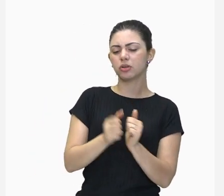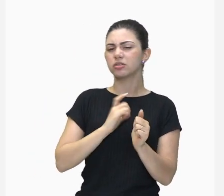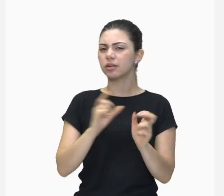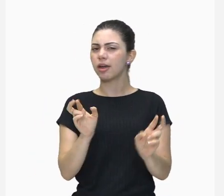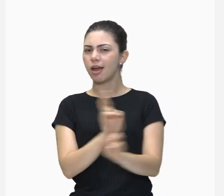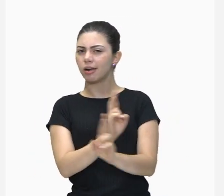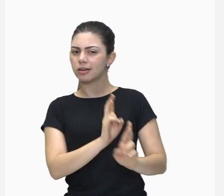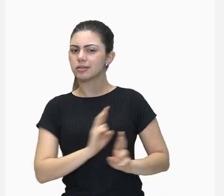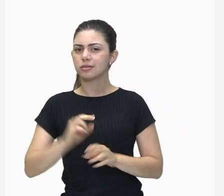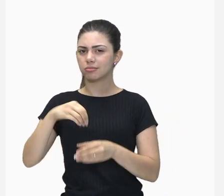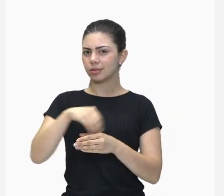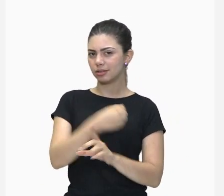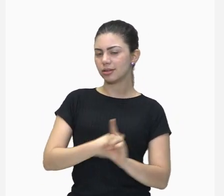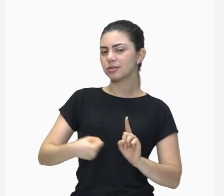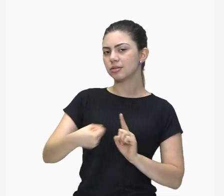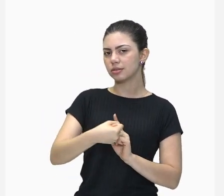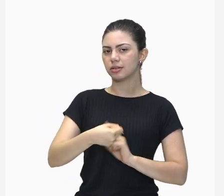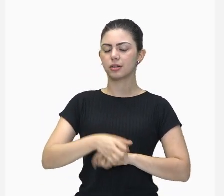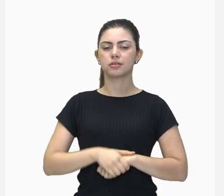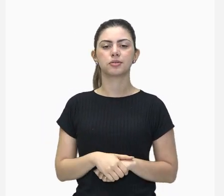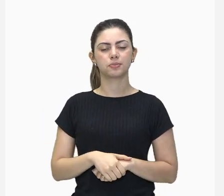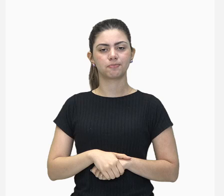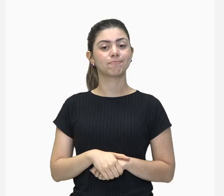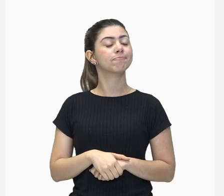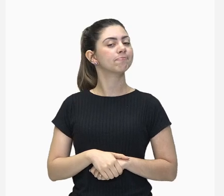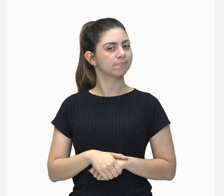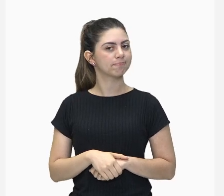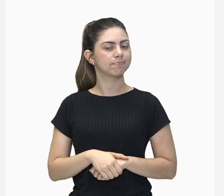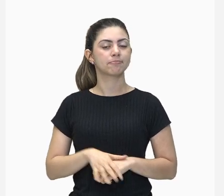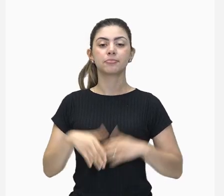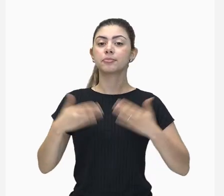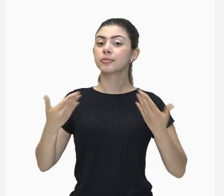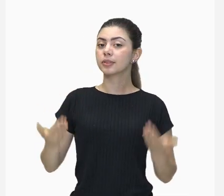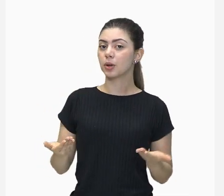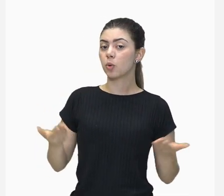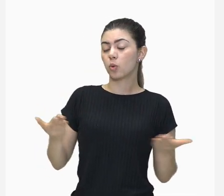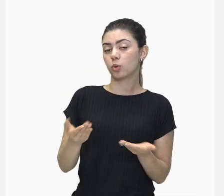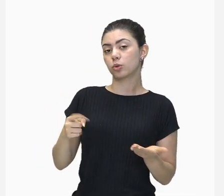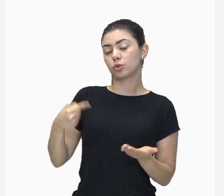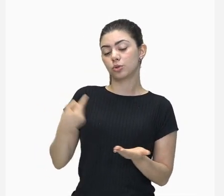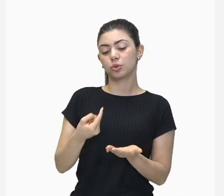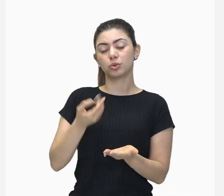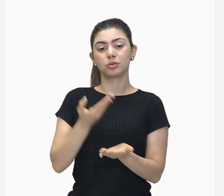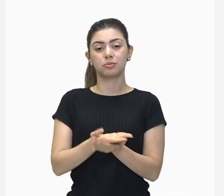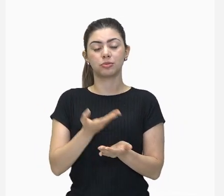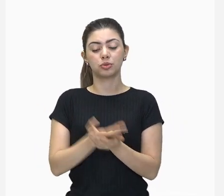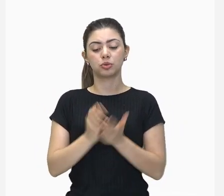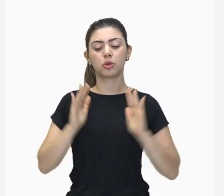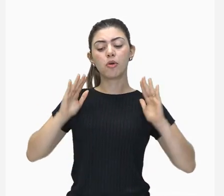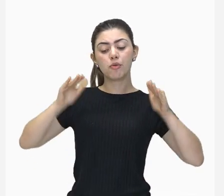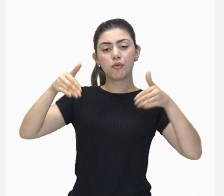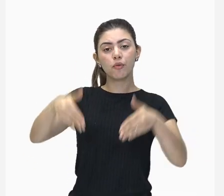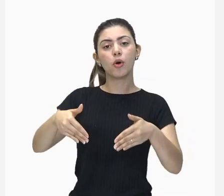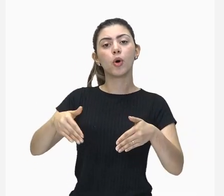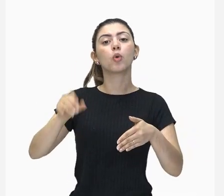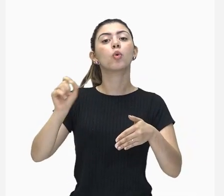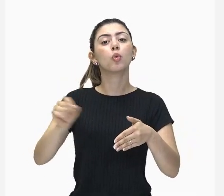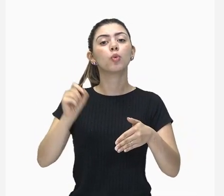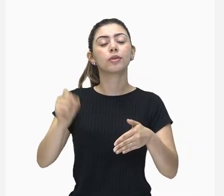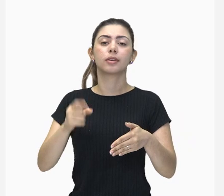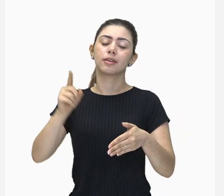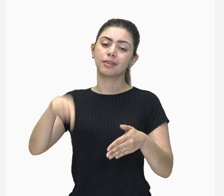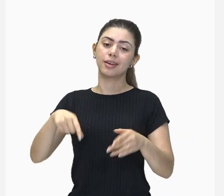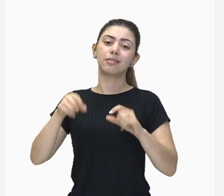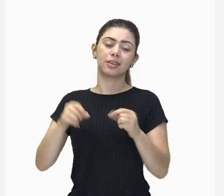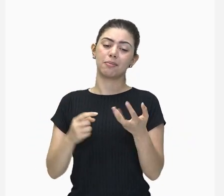vida em sociedade. Então, gente, hoje a nossa aula ela é principalmente voltada para trabalhar